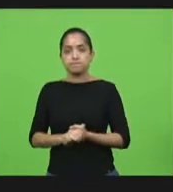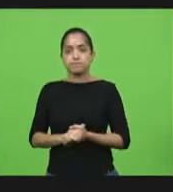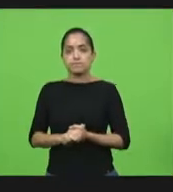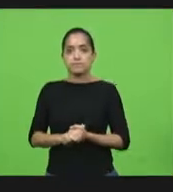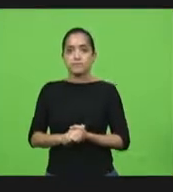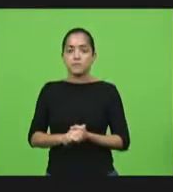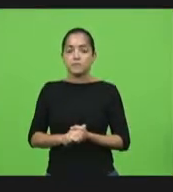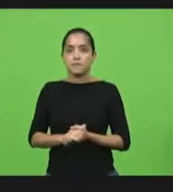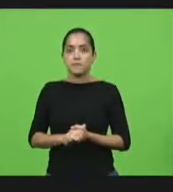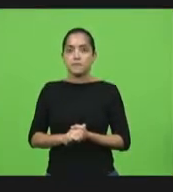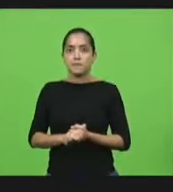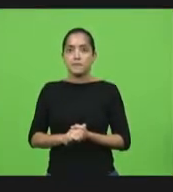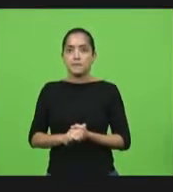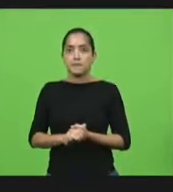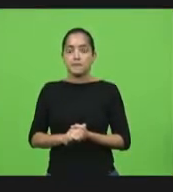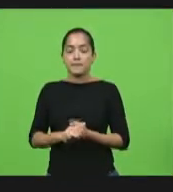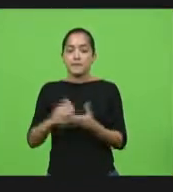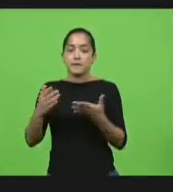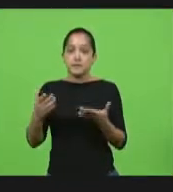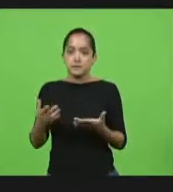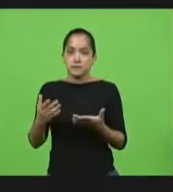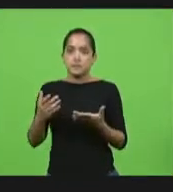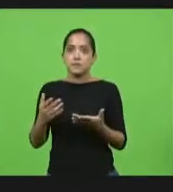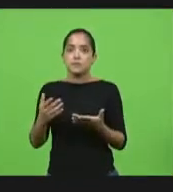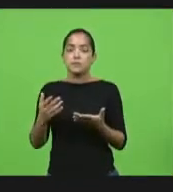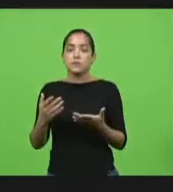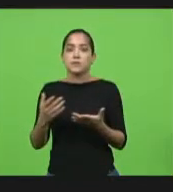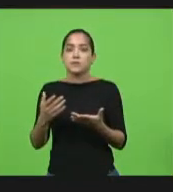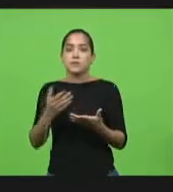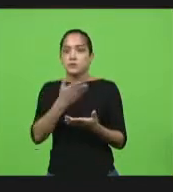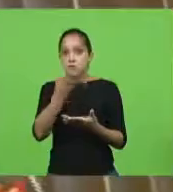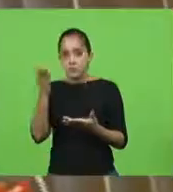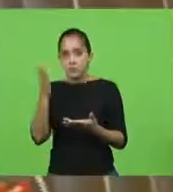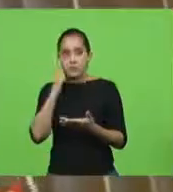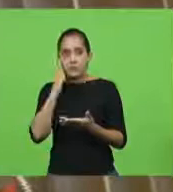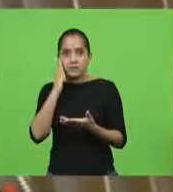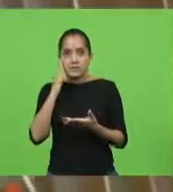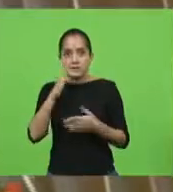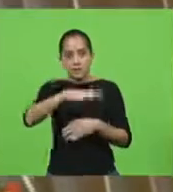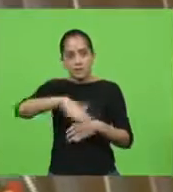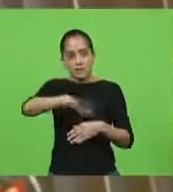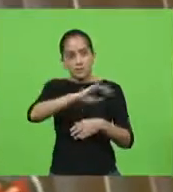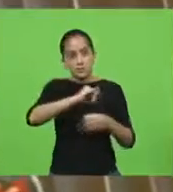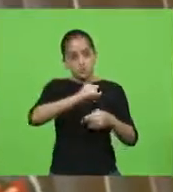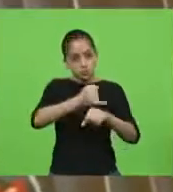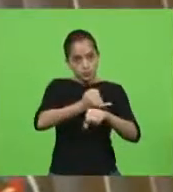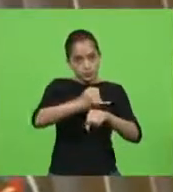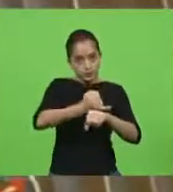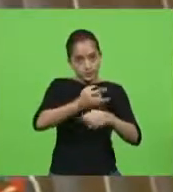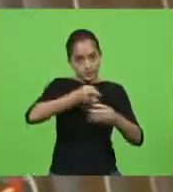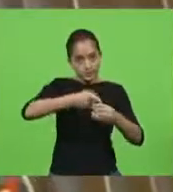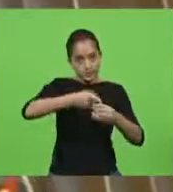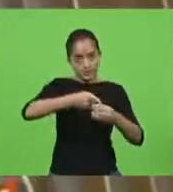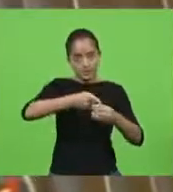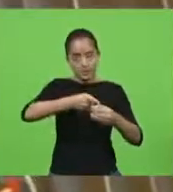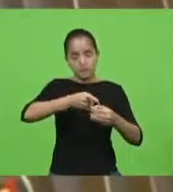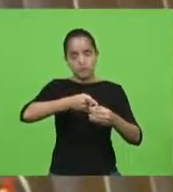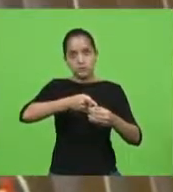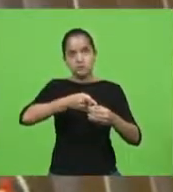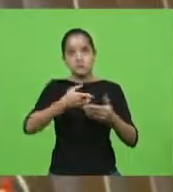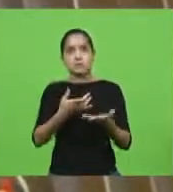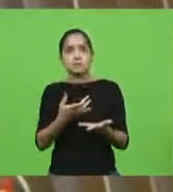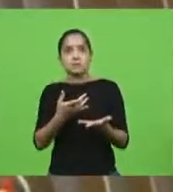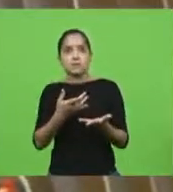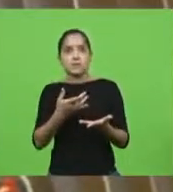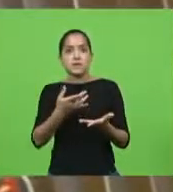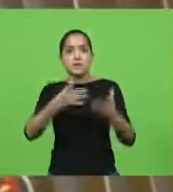Obrigado. Então, com relação, deputado, só para o senhor perguntar da região de Joinville, né, se não me engano ali, Joinville, para ter uma ideia, nós temos